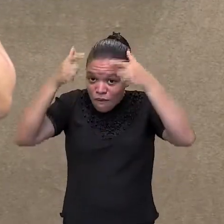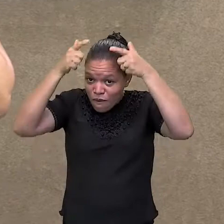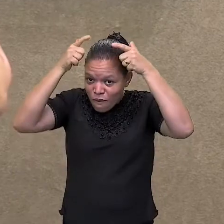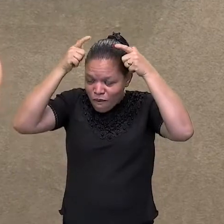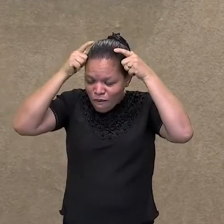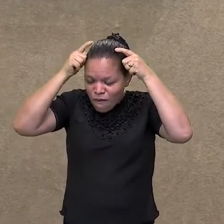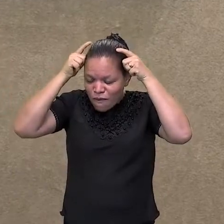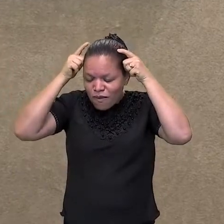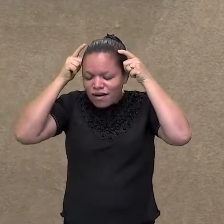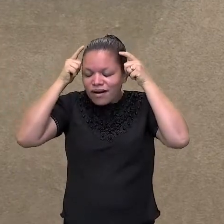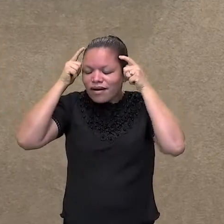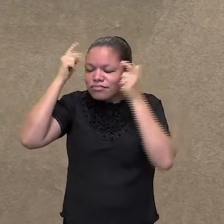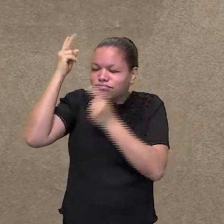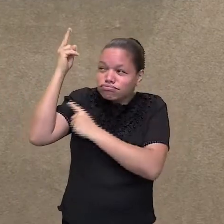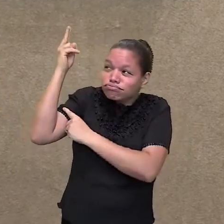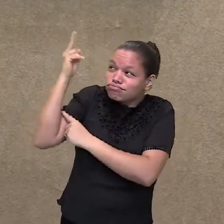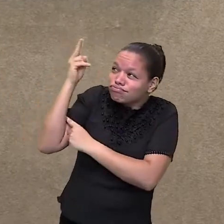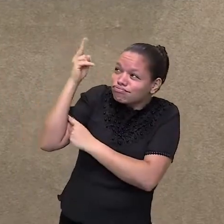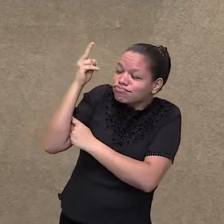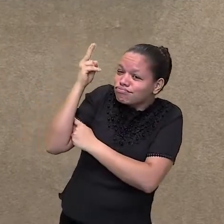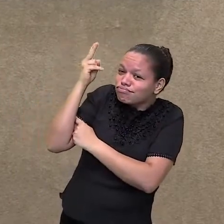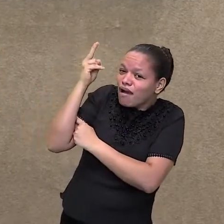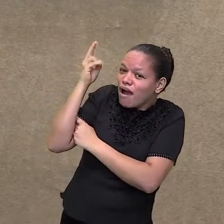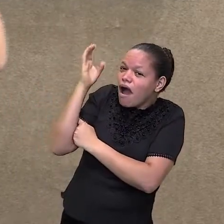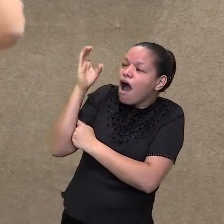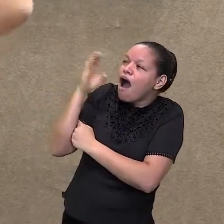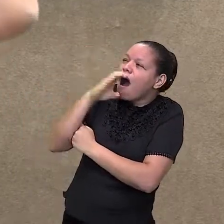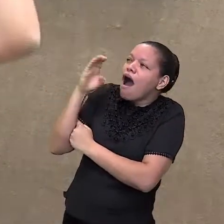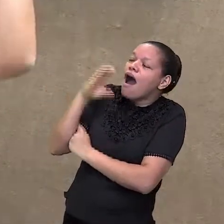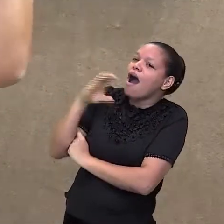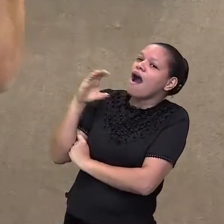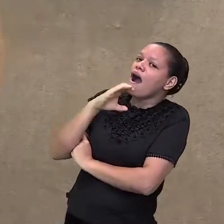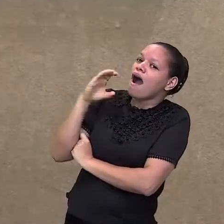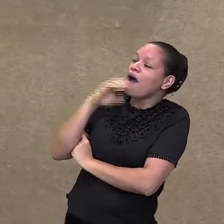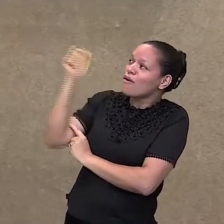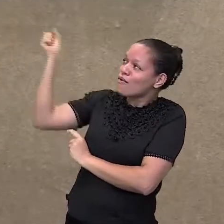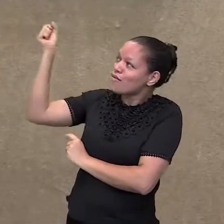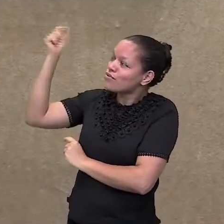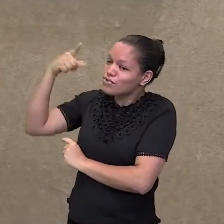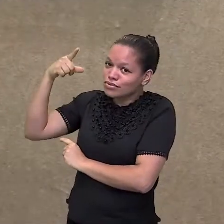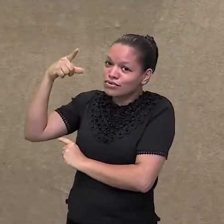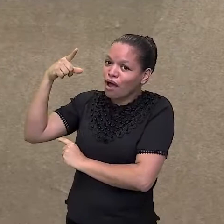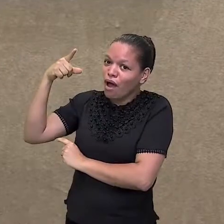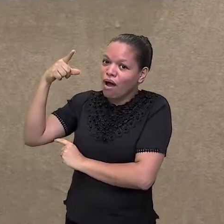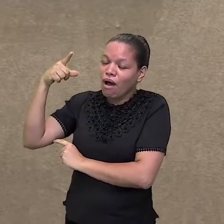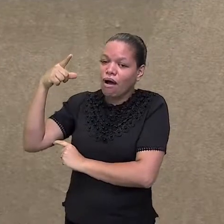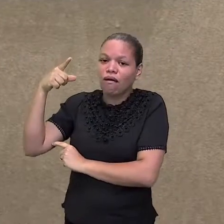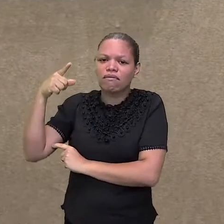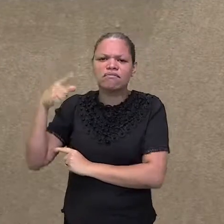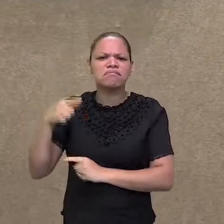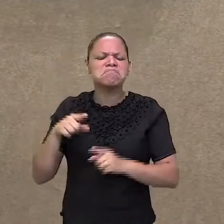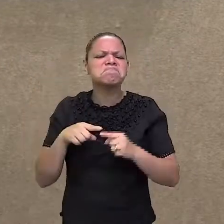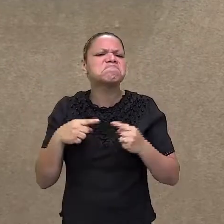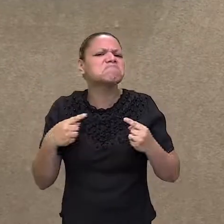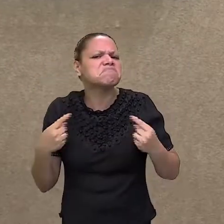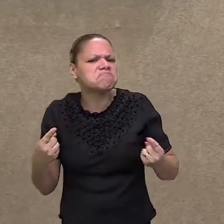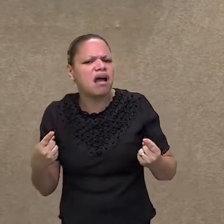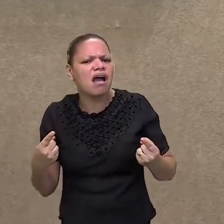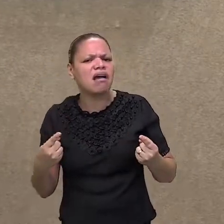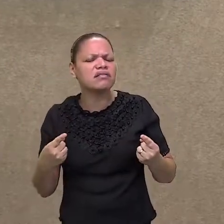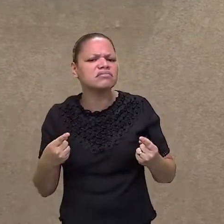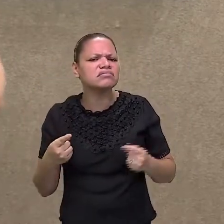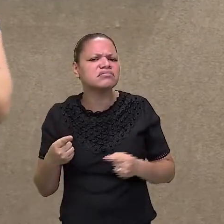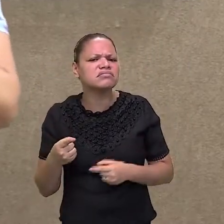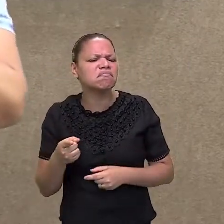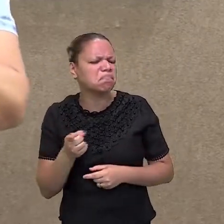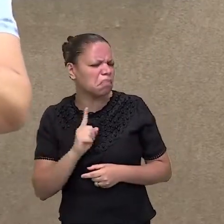fazendo o quê? Me protegendo do sol. Só que ele deixou de ser um tecido? Não, simplesmente